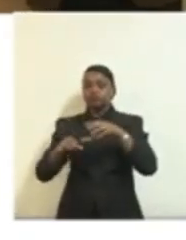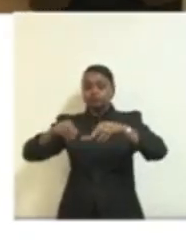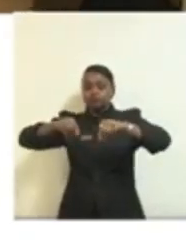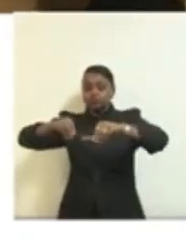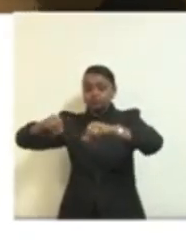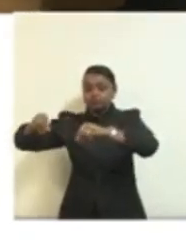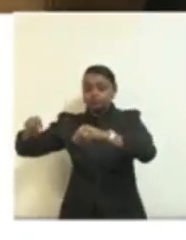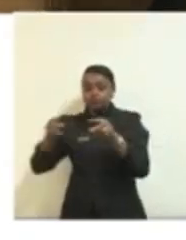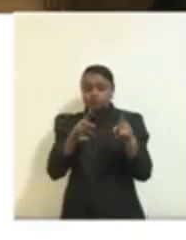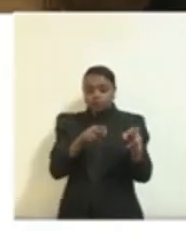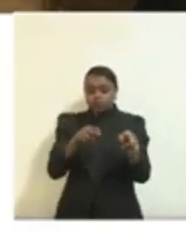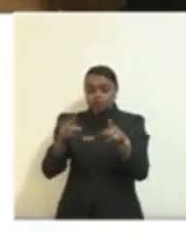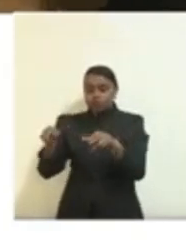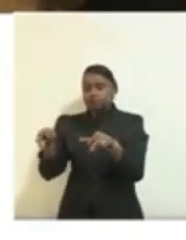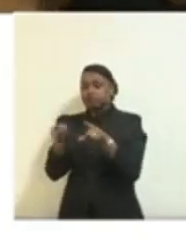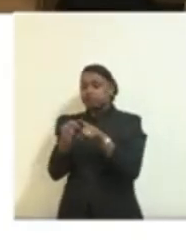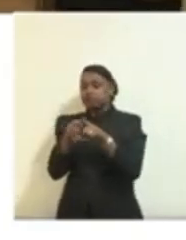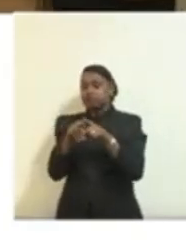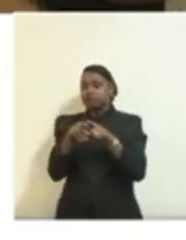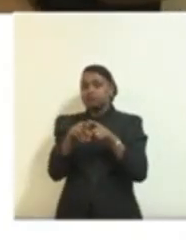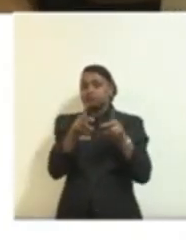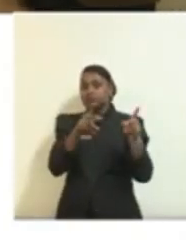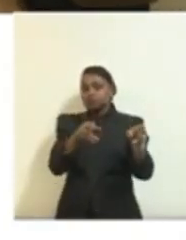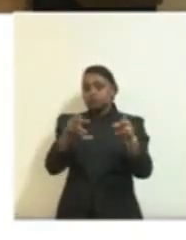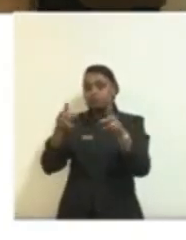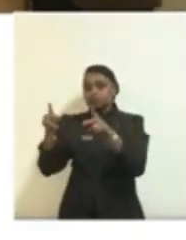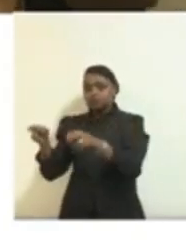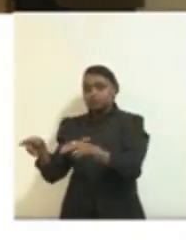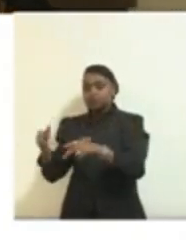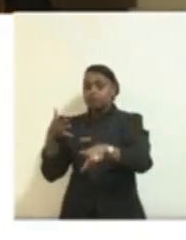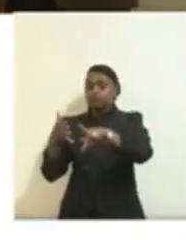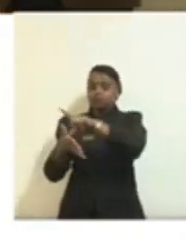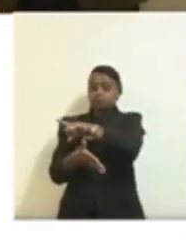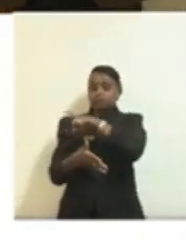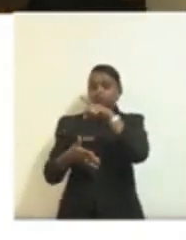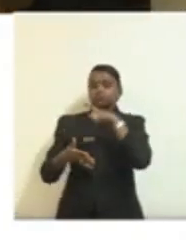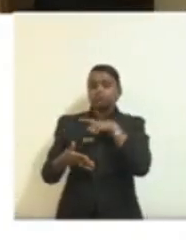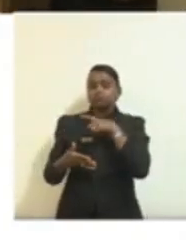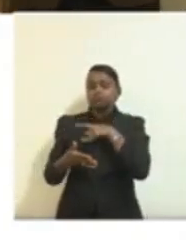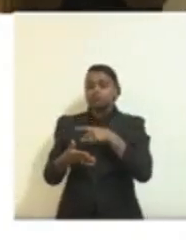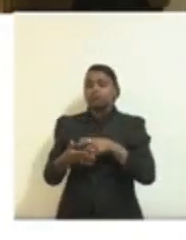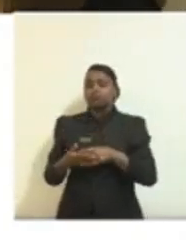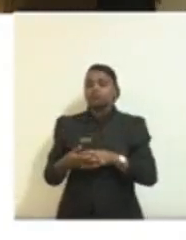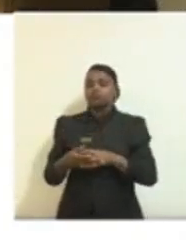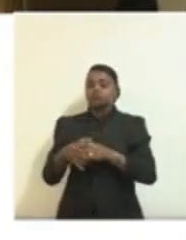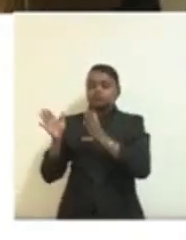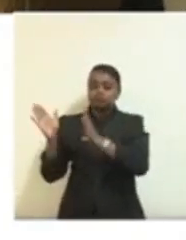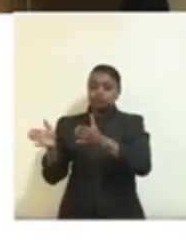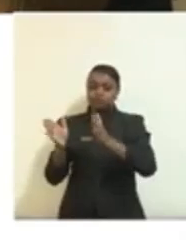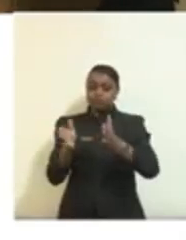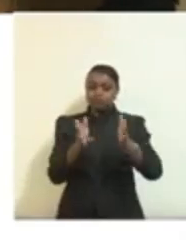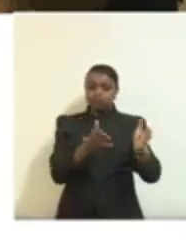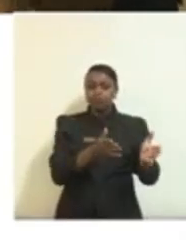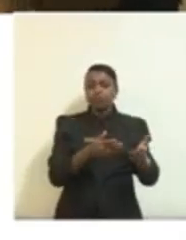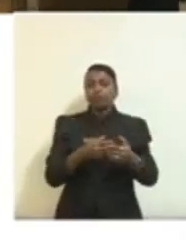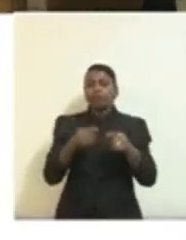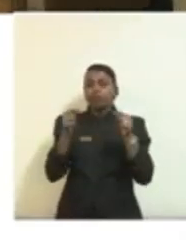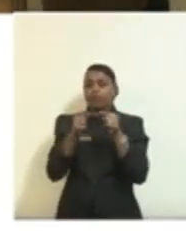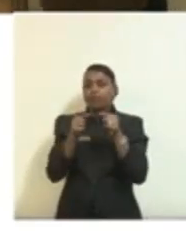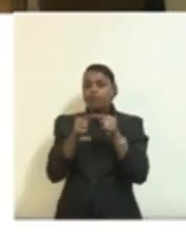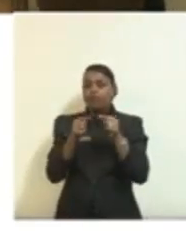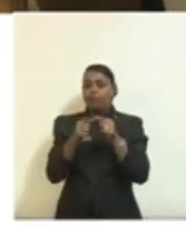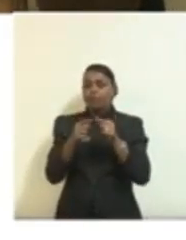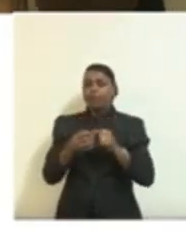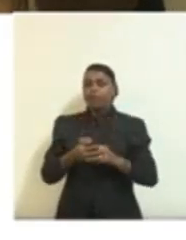mesma... Enfim, tudo semelhante, ou seja, assumimos que o campo que havia antes da área ser convertida na parcela pareada eram parecidos